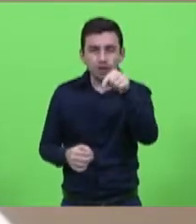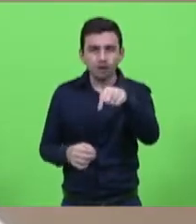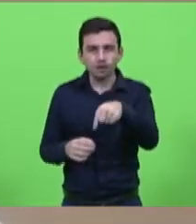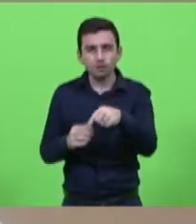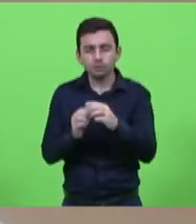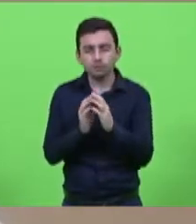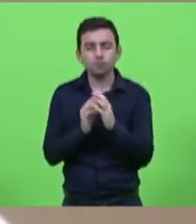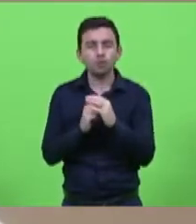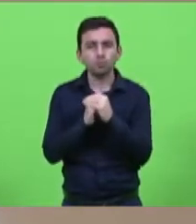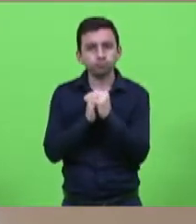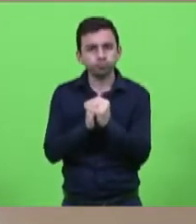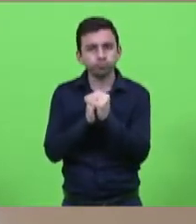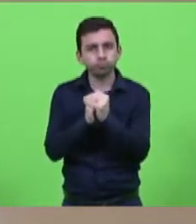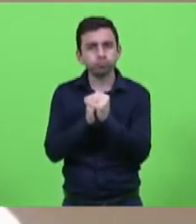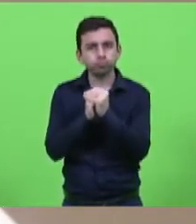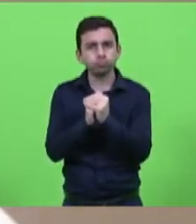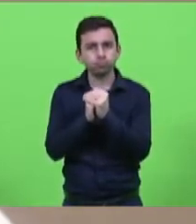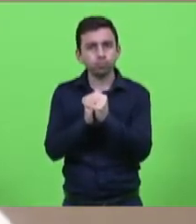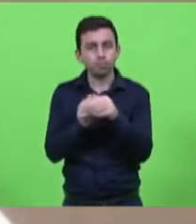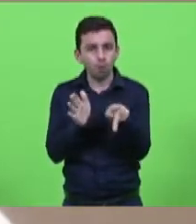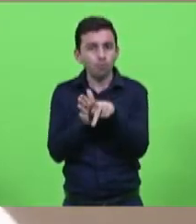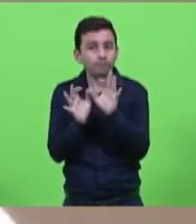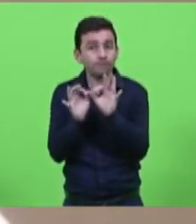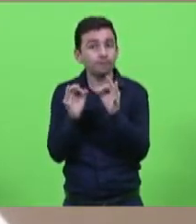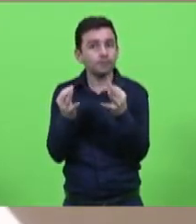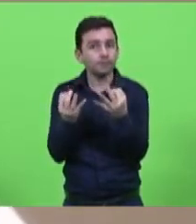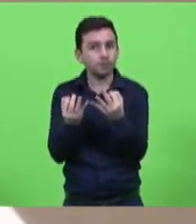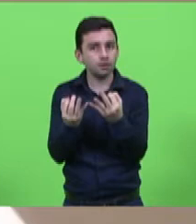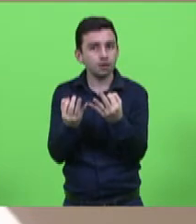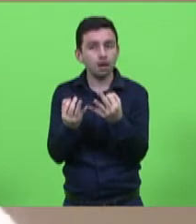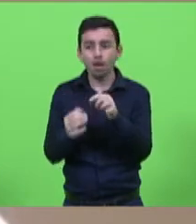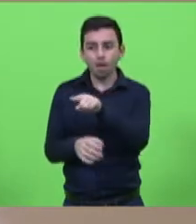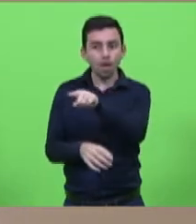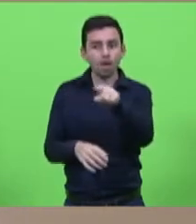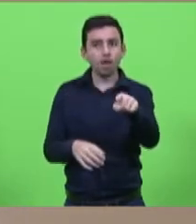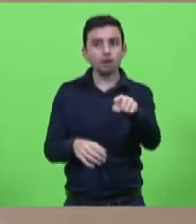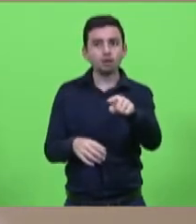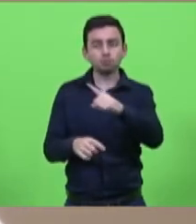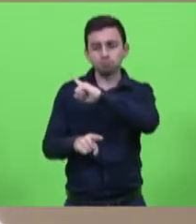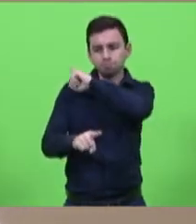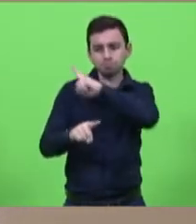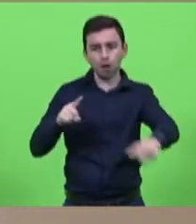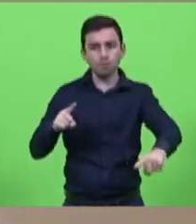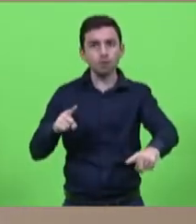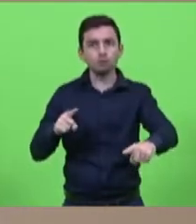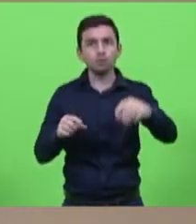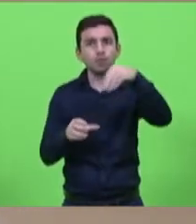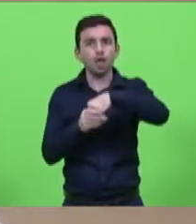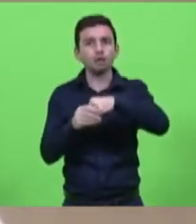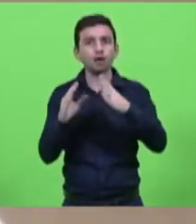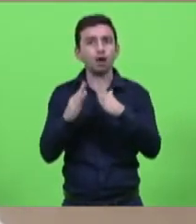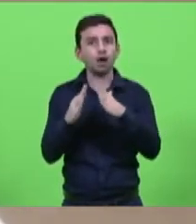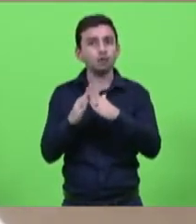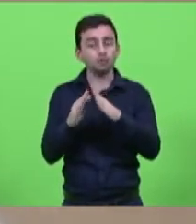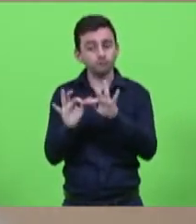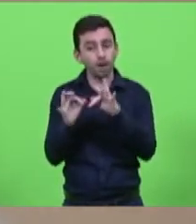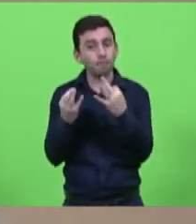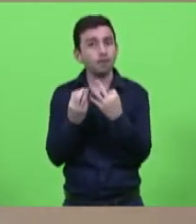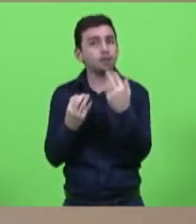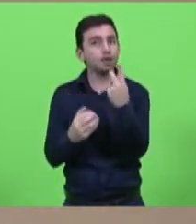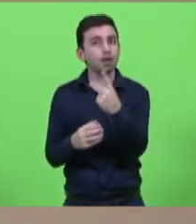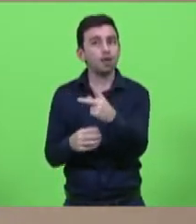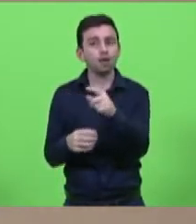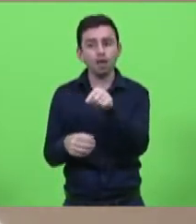rezavam, estavam ali fazendo um culto na família e foram impedidas, na sua propriedade privada, com a sua família, de ter a